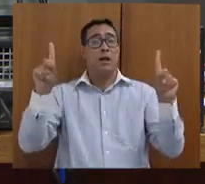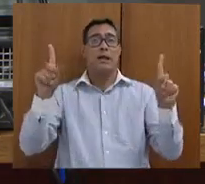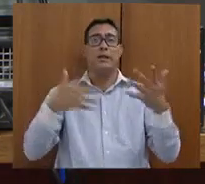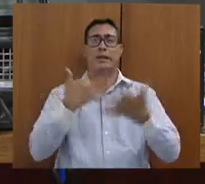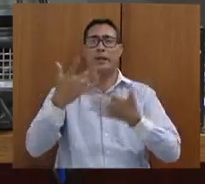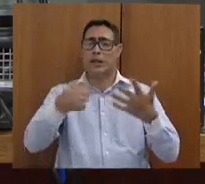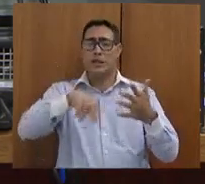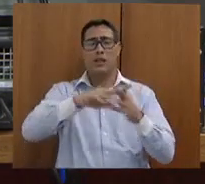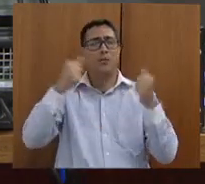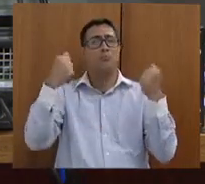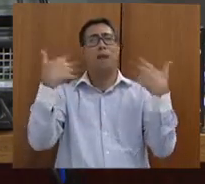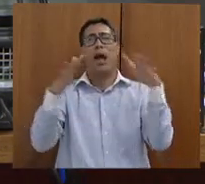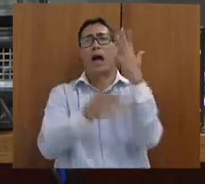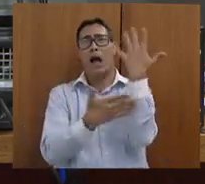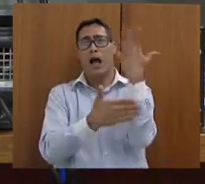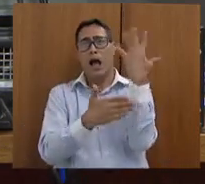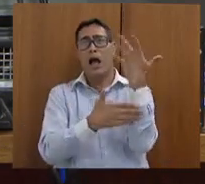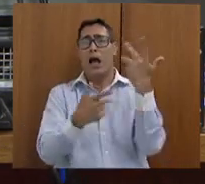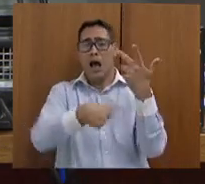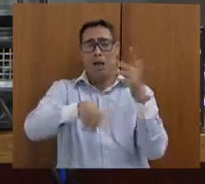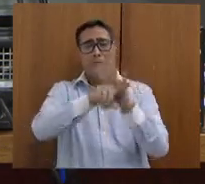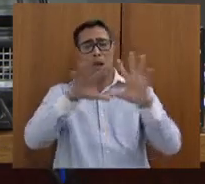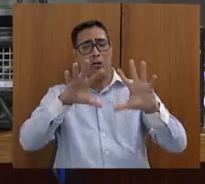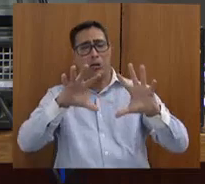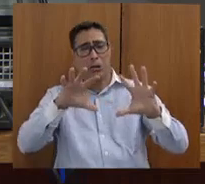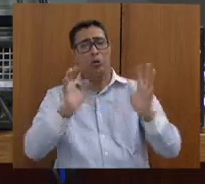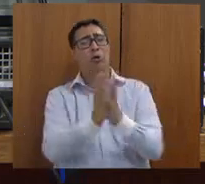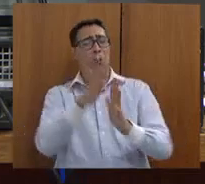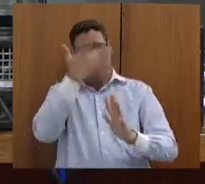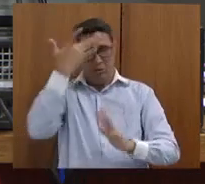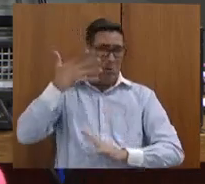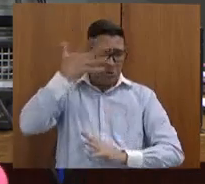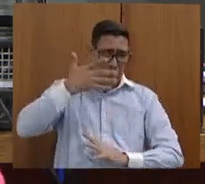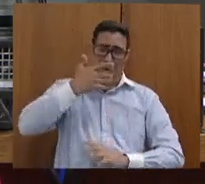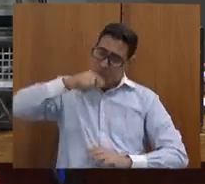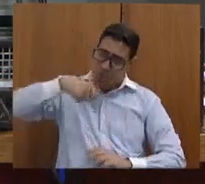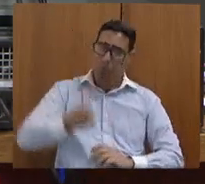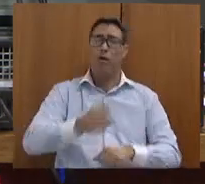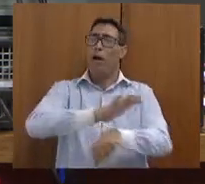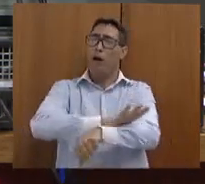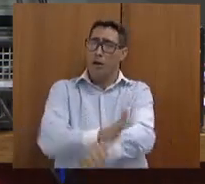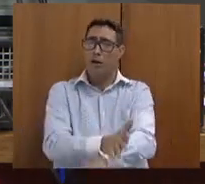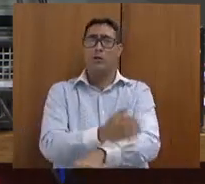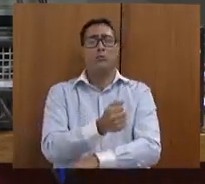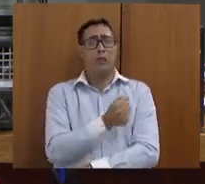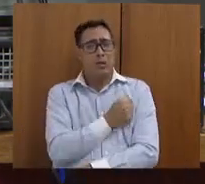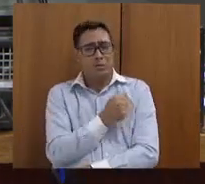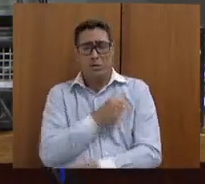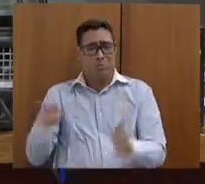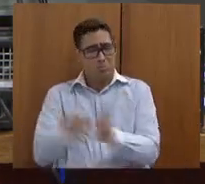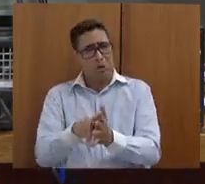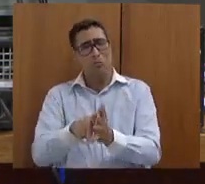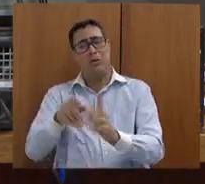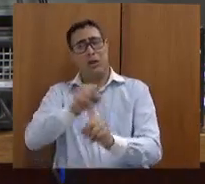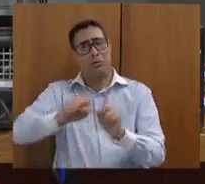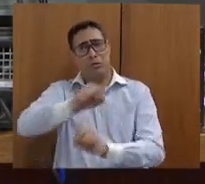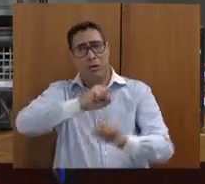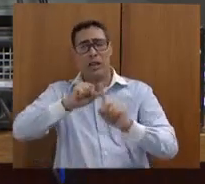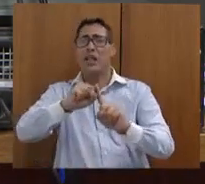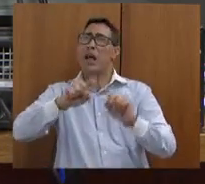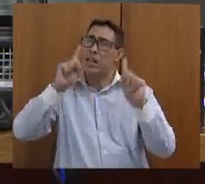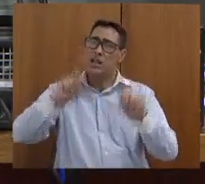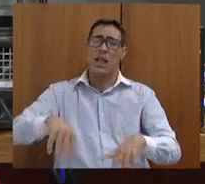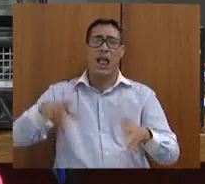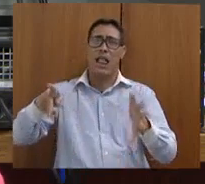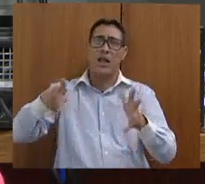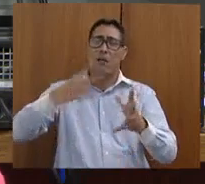gente aplauda um discurso que é claramente racista então o machismo é estruturante da nossa sociedade o racismo é estruturante